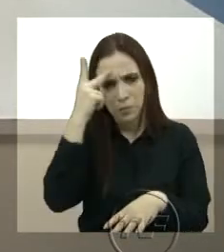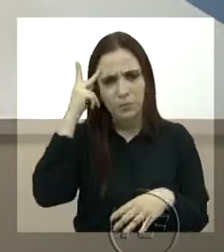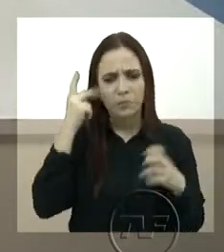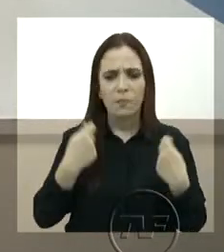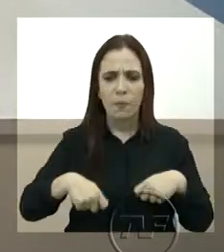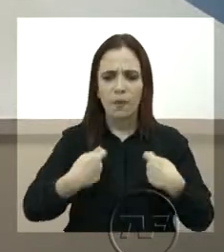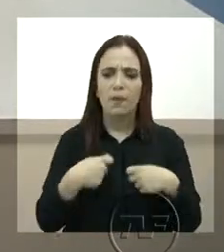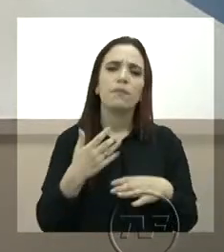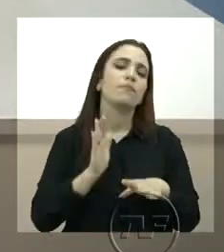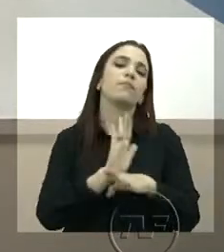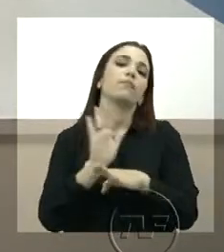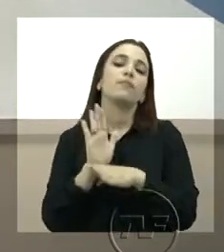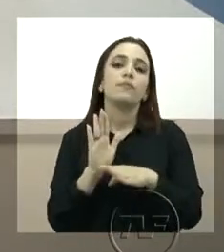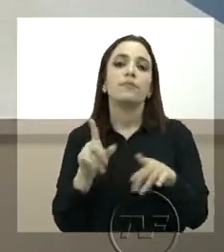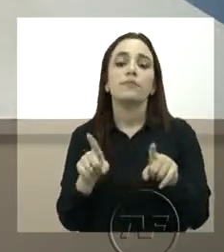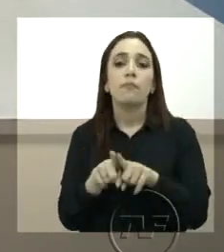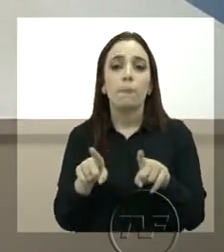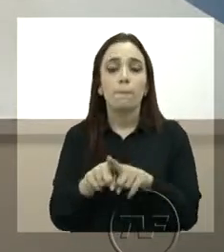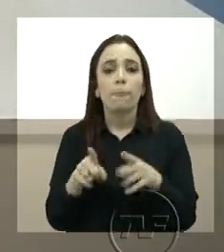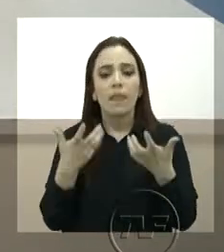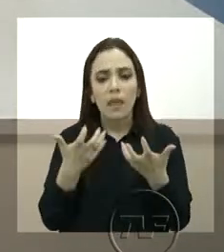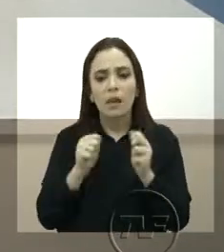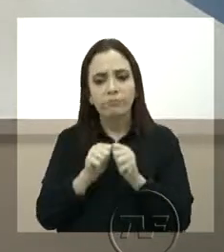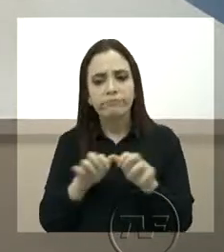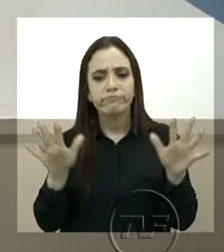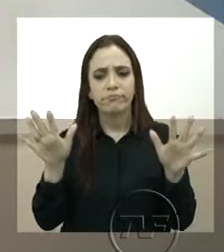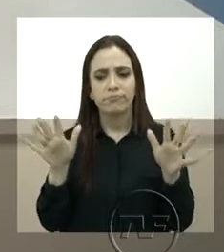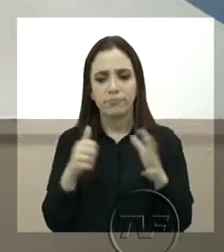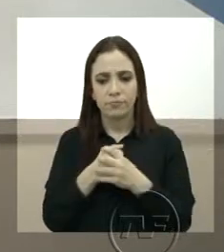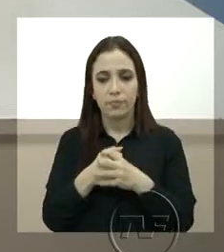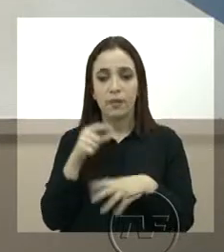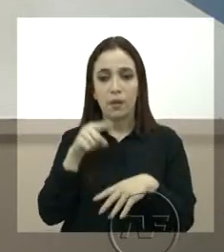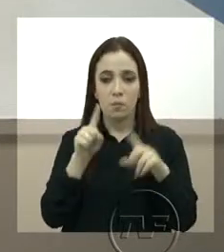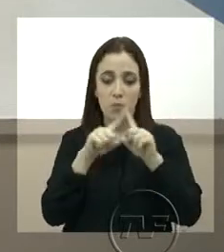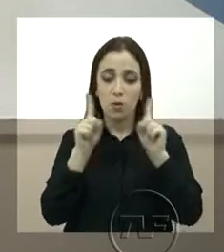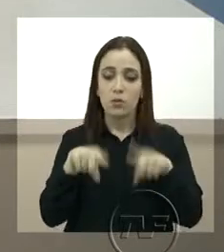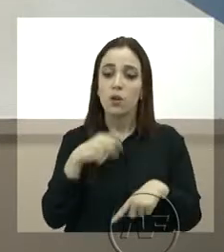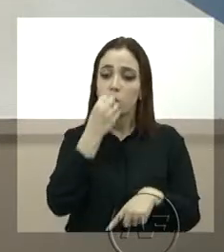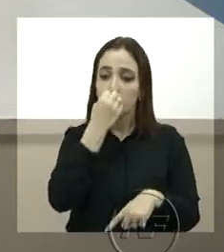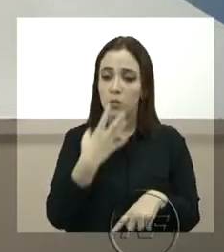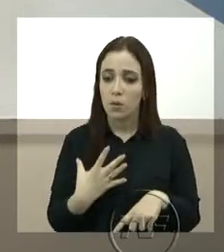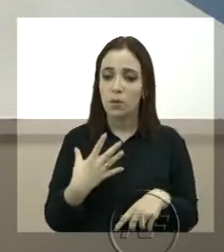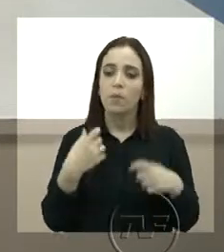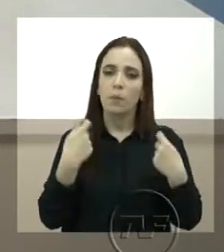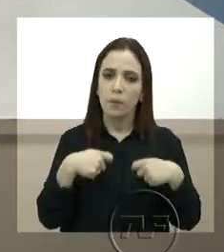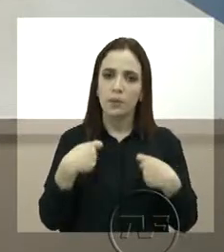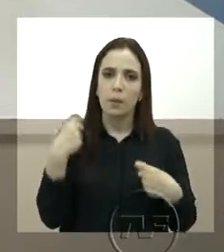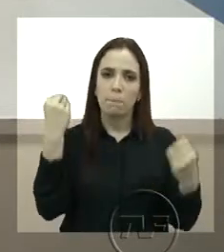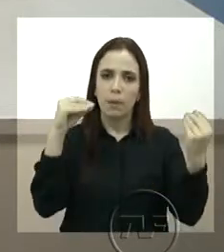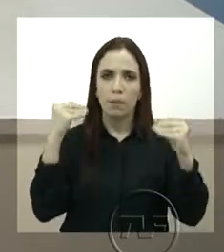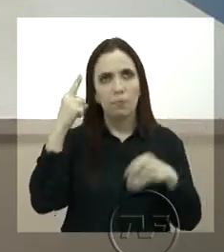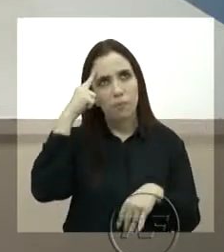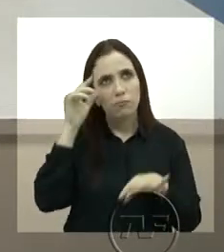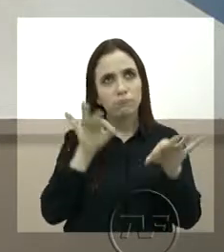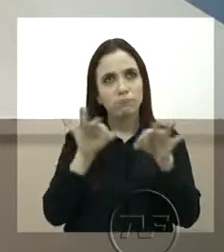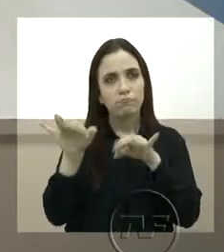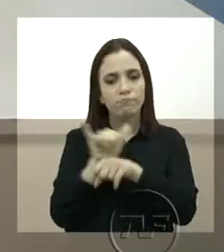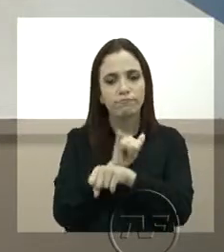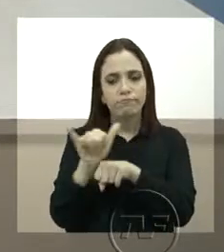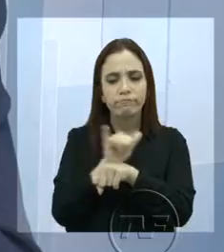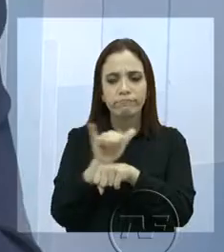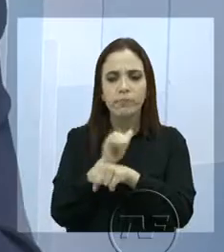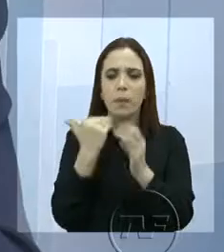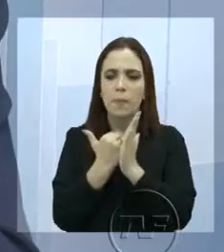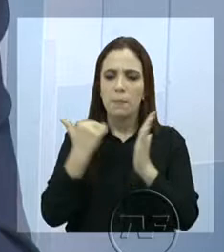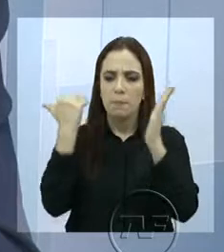né? E, assim, é justamente ampliar, é aperfeiçoar. O projeto é bom, mas ele precisa ser pensado de forma a dar condições